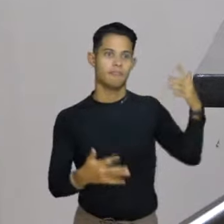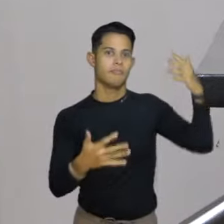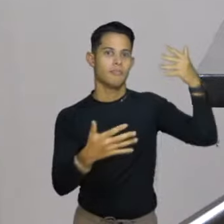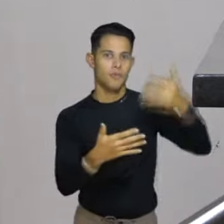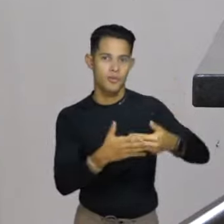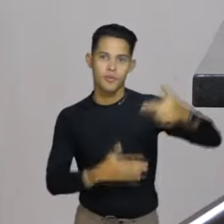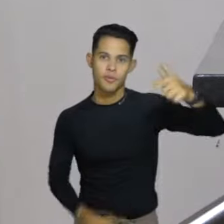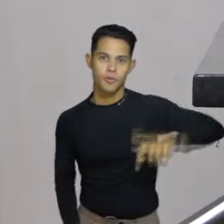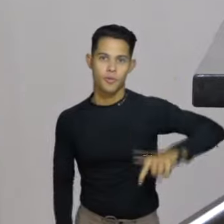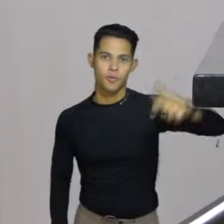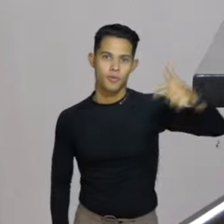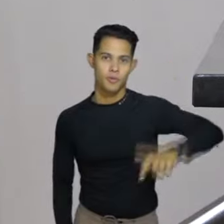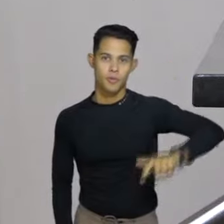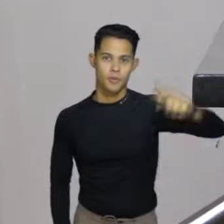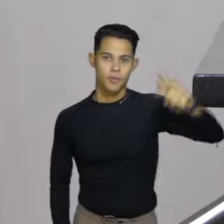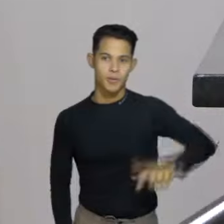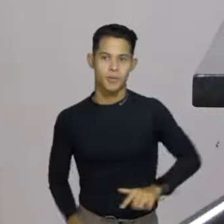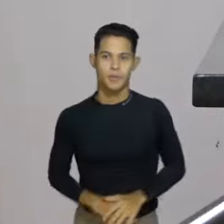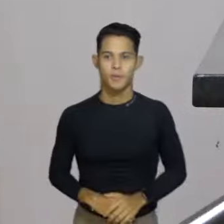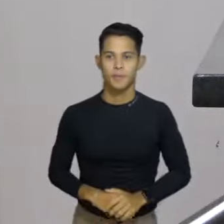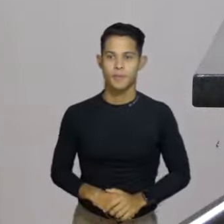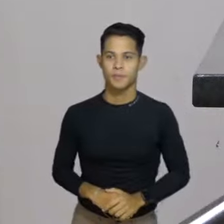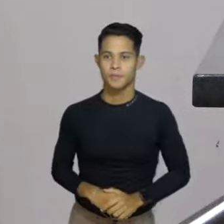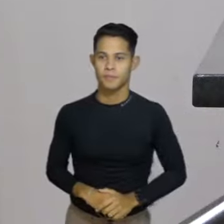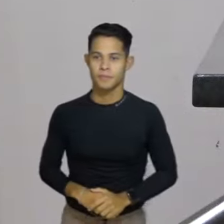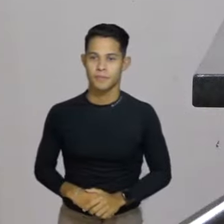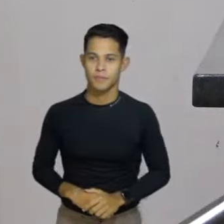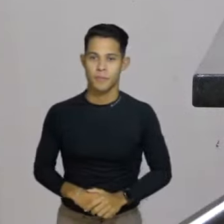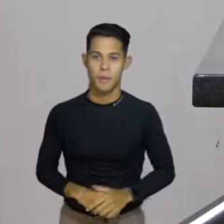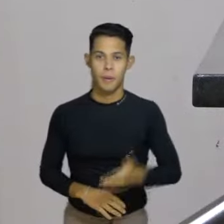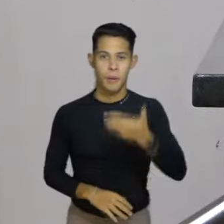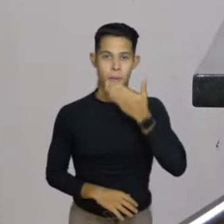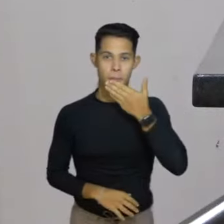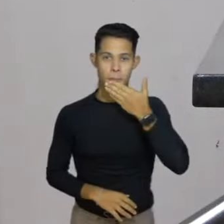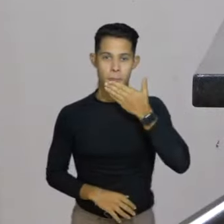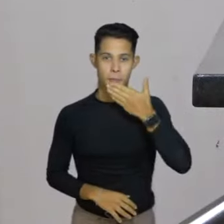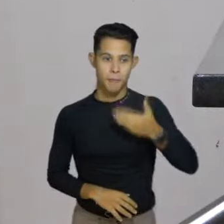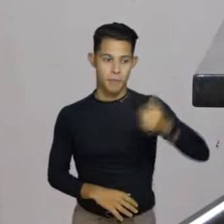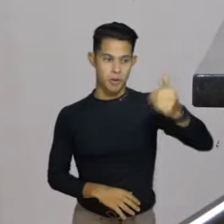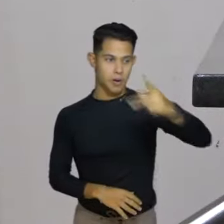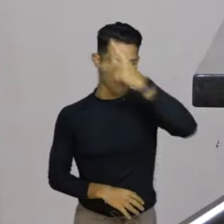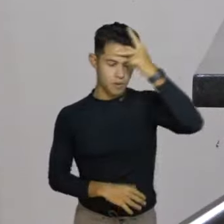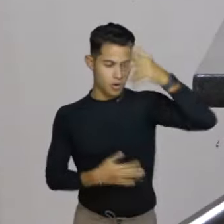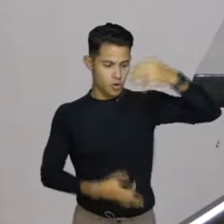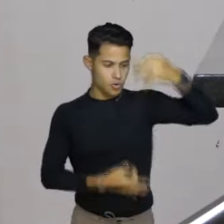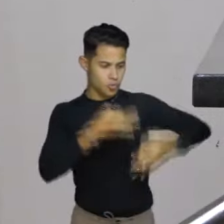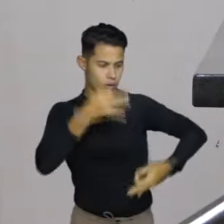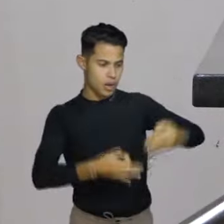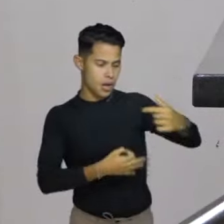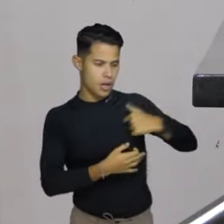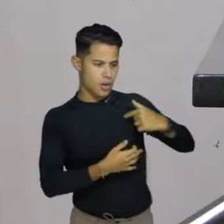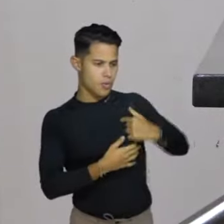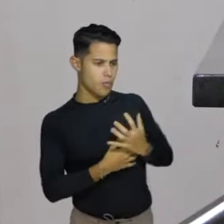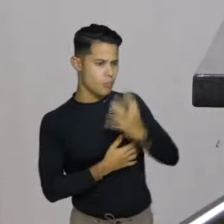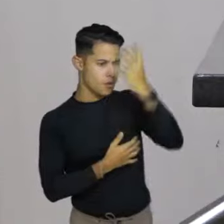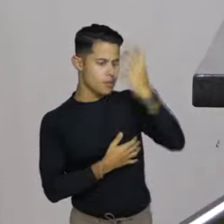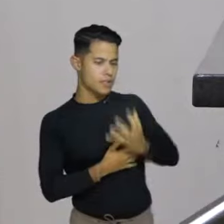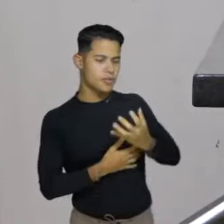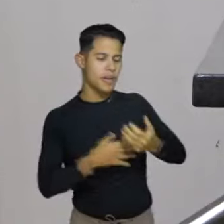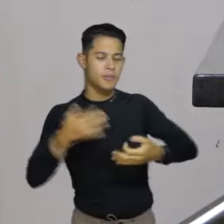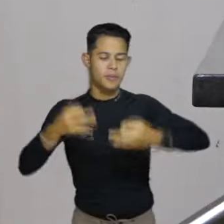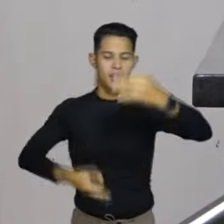eu prefiro ser julgado por sete do que carregado por quatro deixo isso muito bem